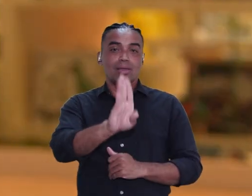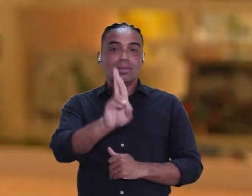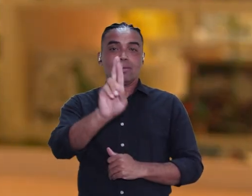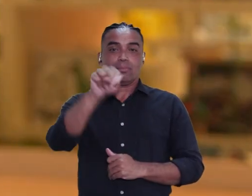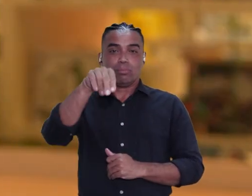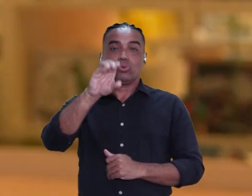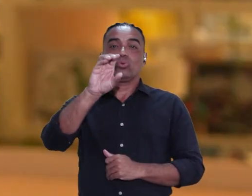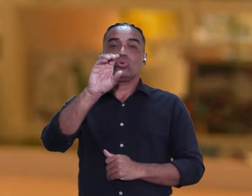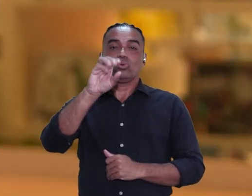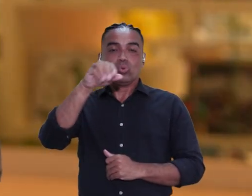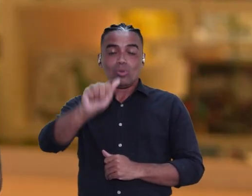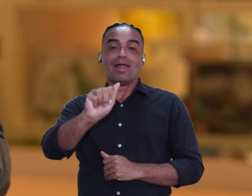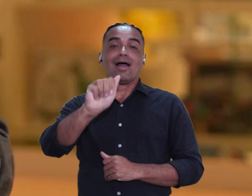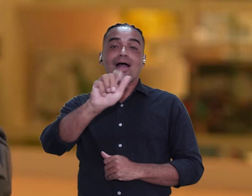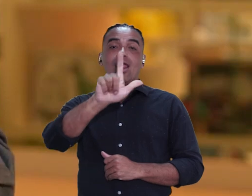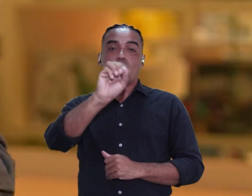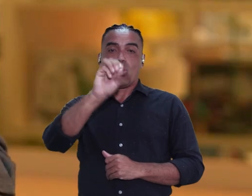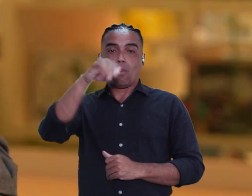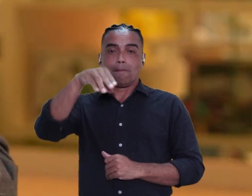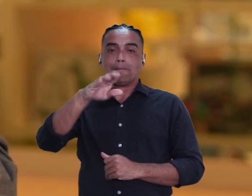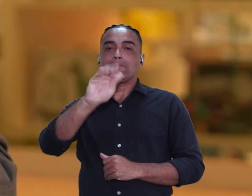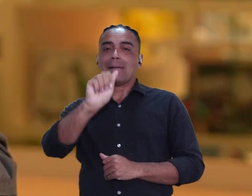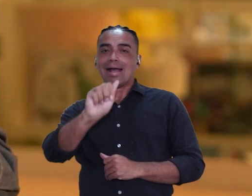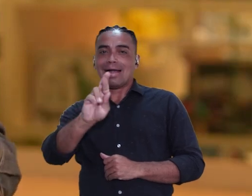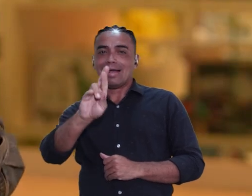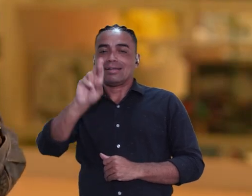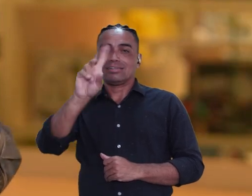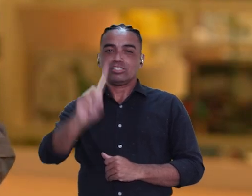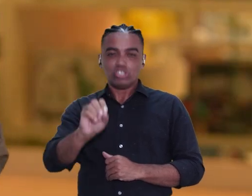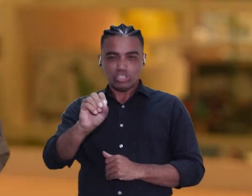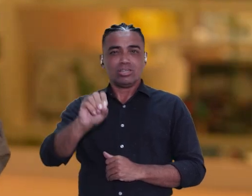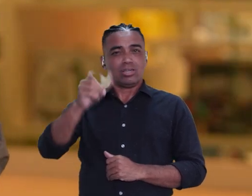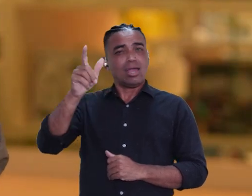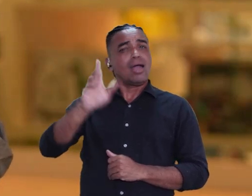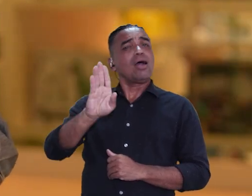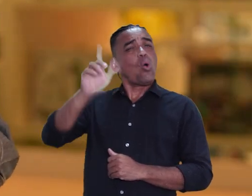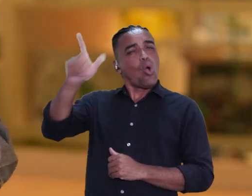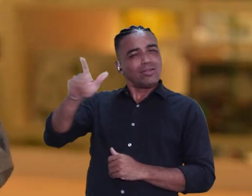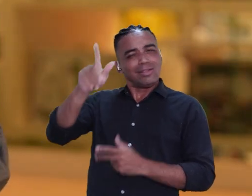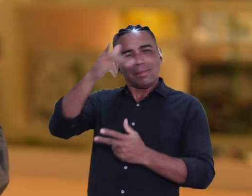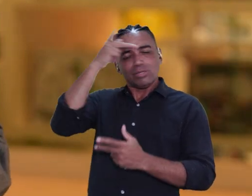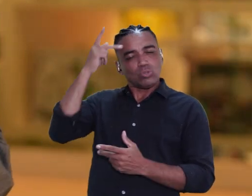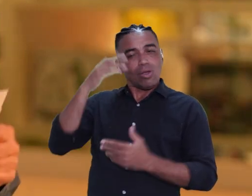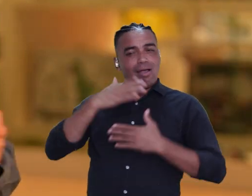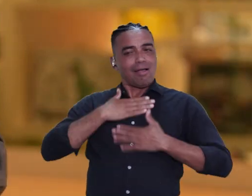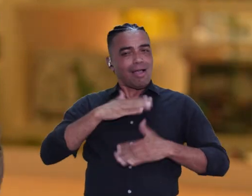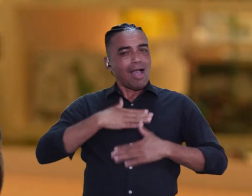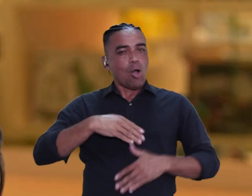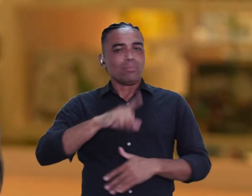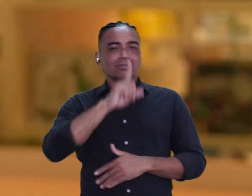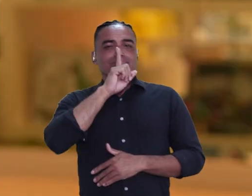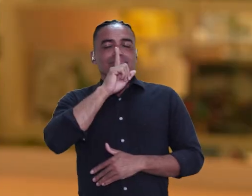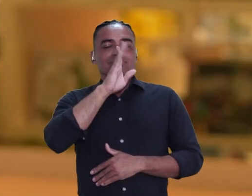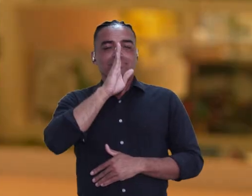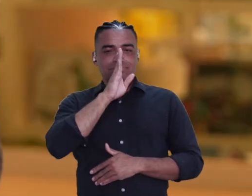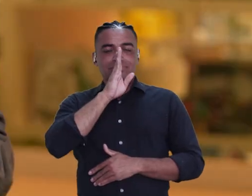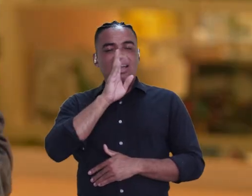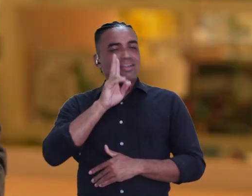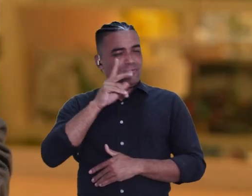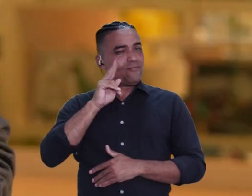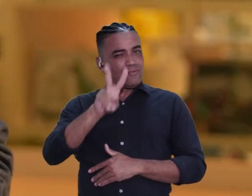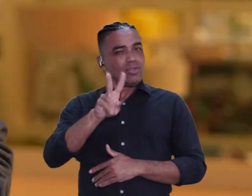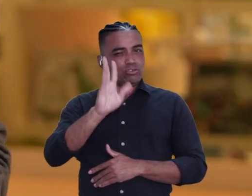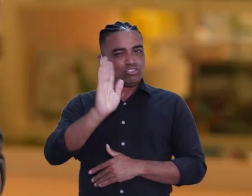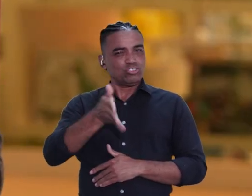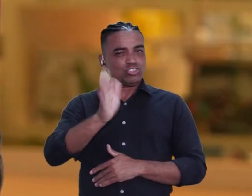Lombardi e Marcelino Freire. Eles vão falar sobre o poema da Conceição Evaristo, da calma e do silêncio. Que vocês, aliás, ouviram